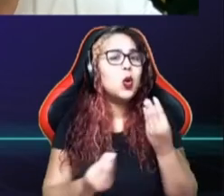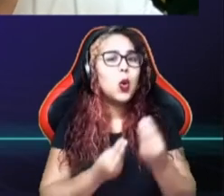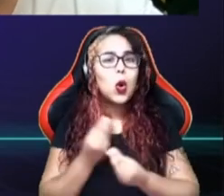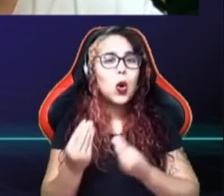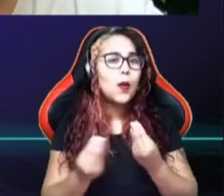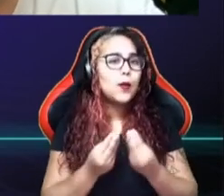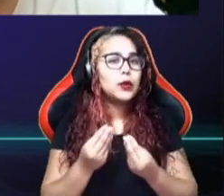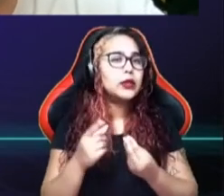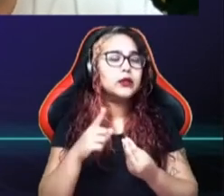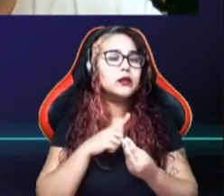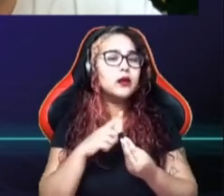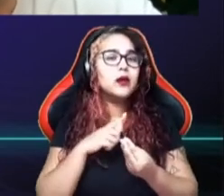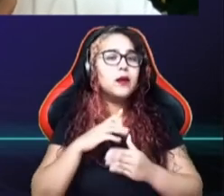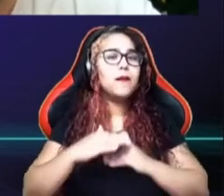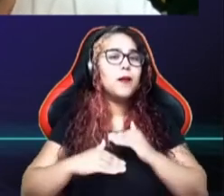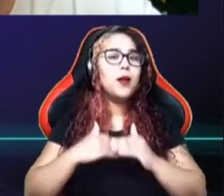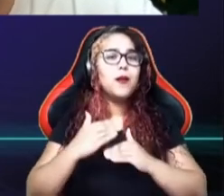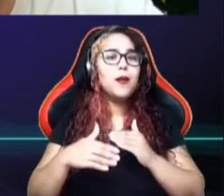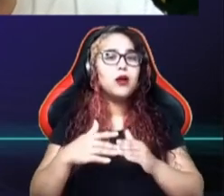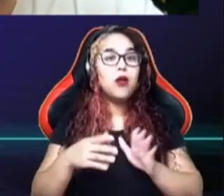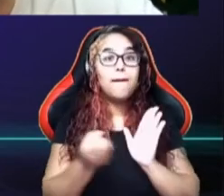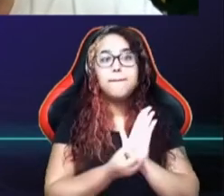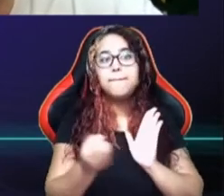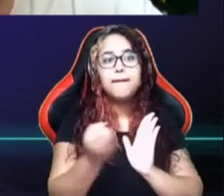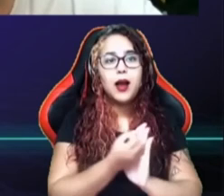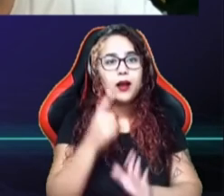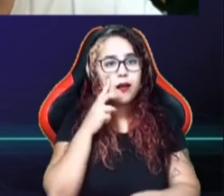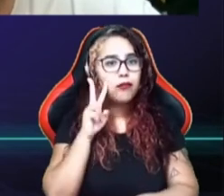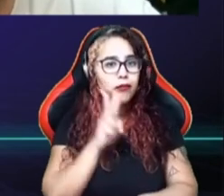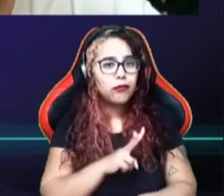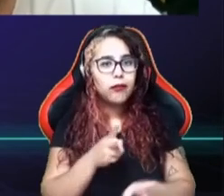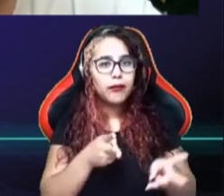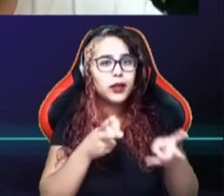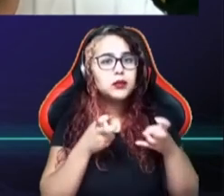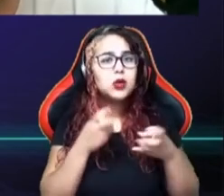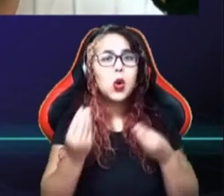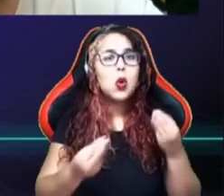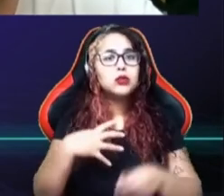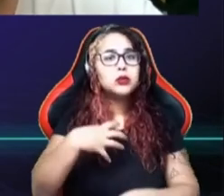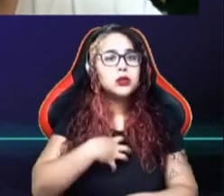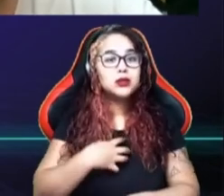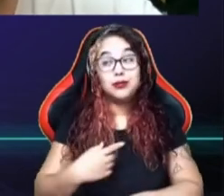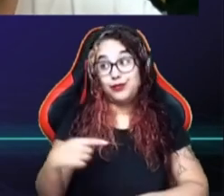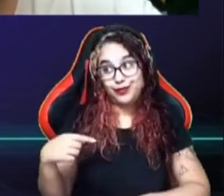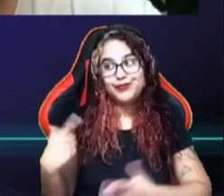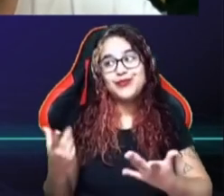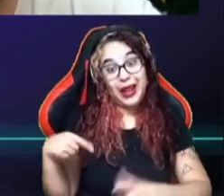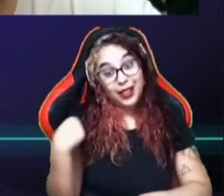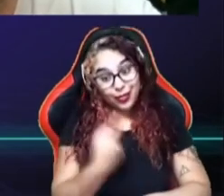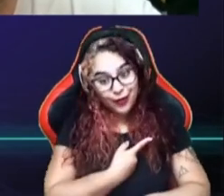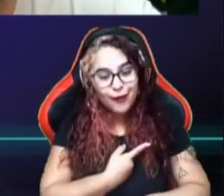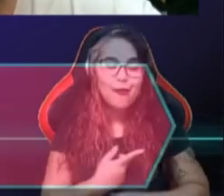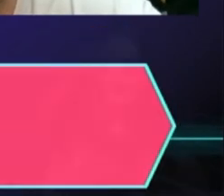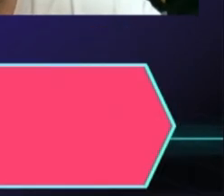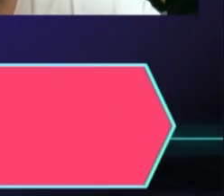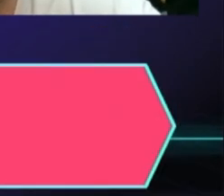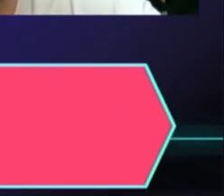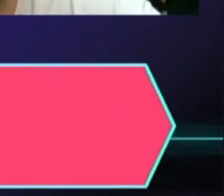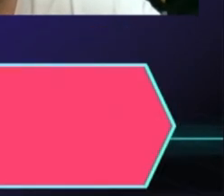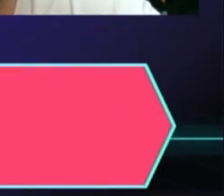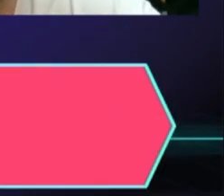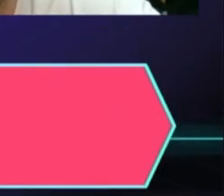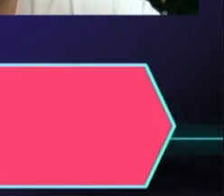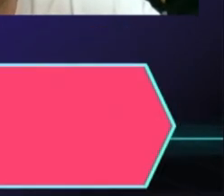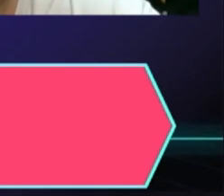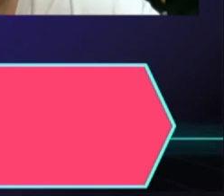Pô, nosso caso aqui foi fantástico, assim, o pessoal assim, se curtiu muito porque foi meio que